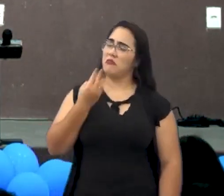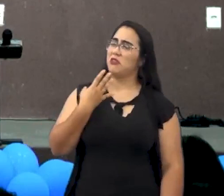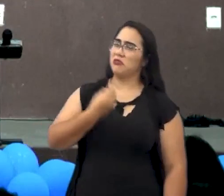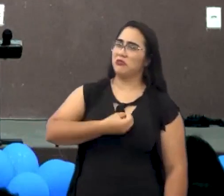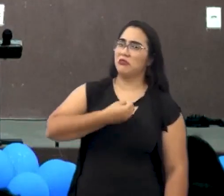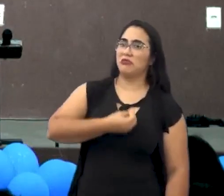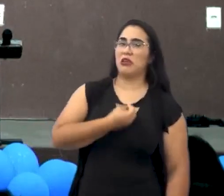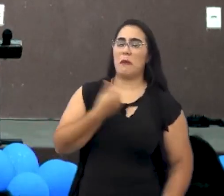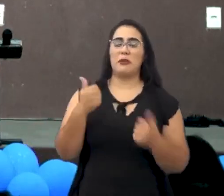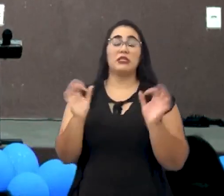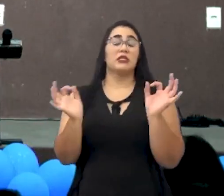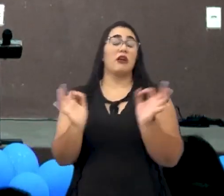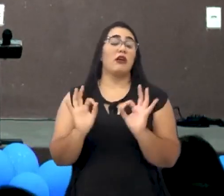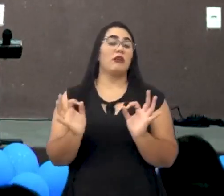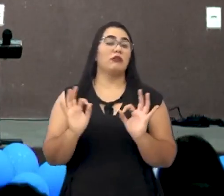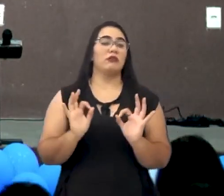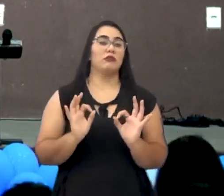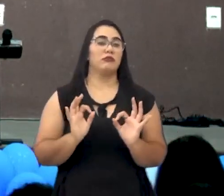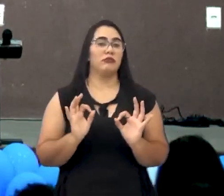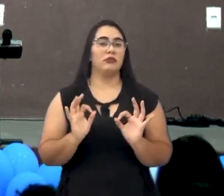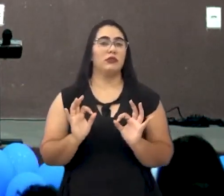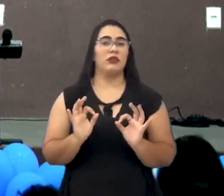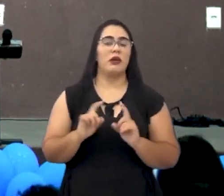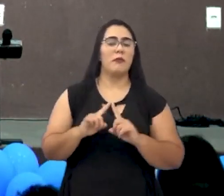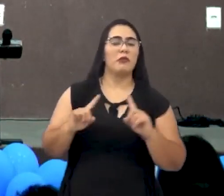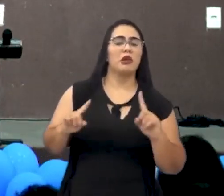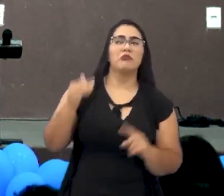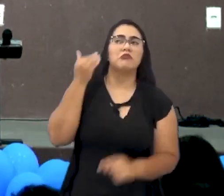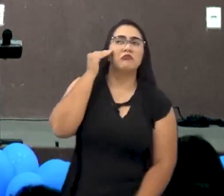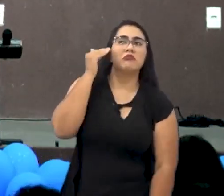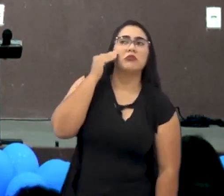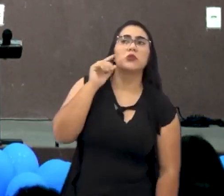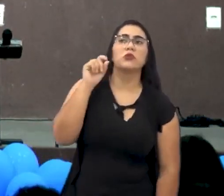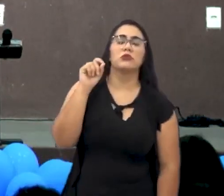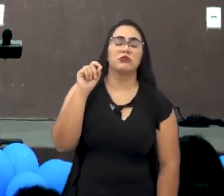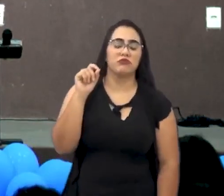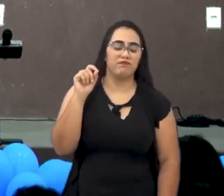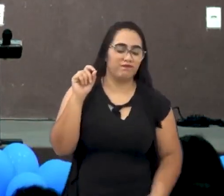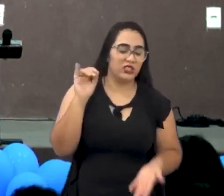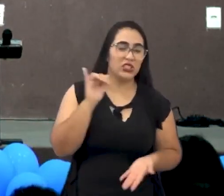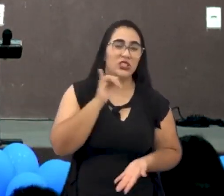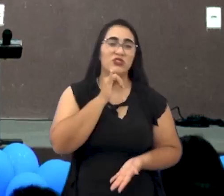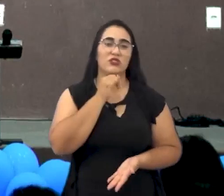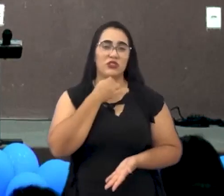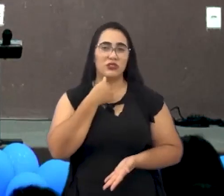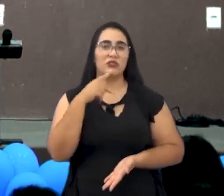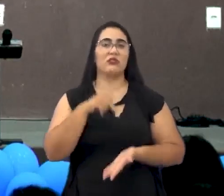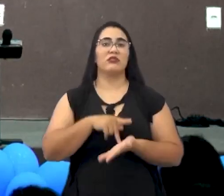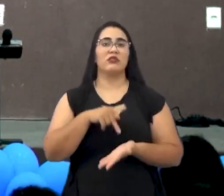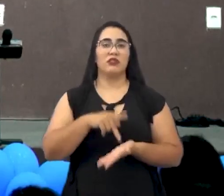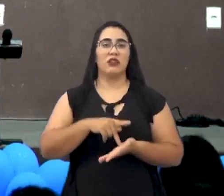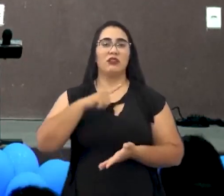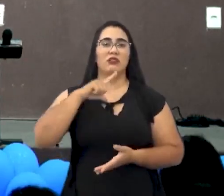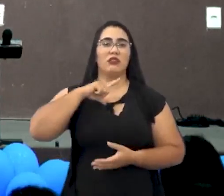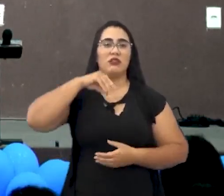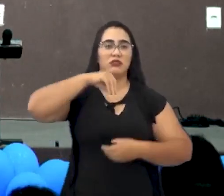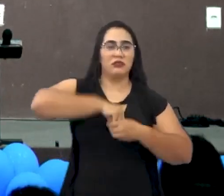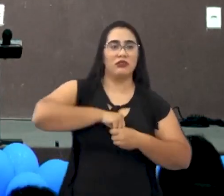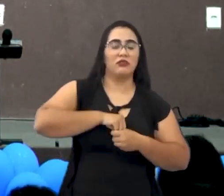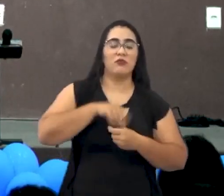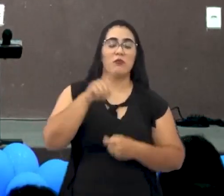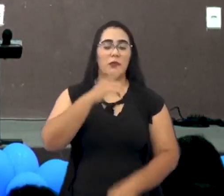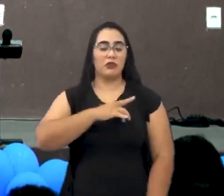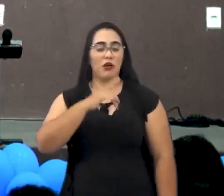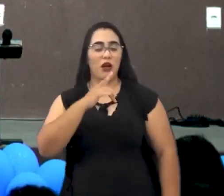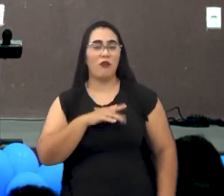e não preciso de nada. Mas você não sabe que é infeliz, sim, miserável, pobre,